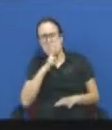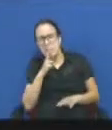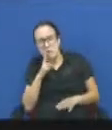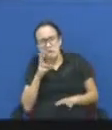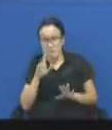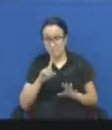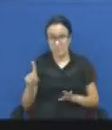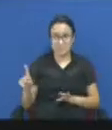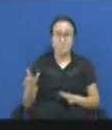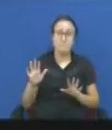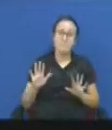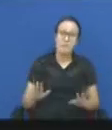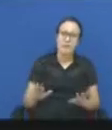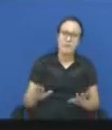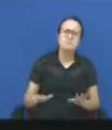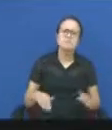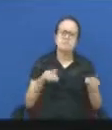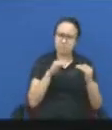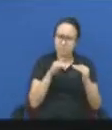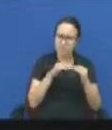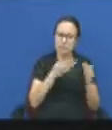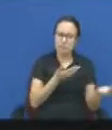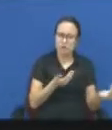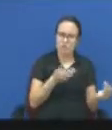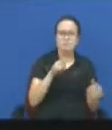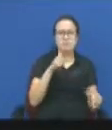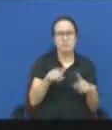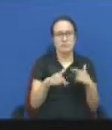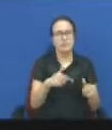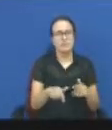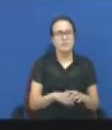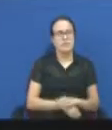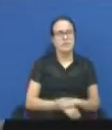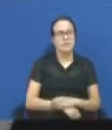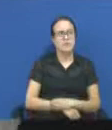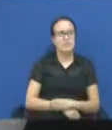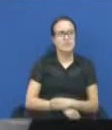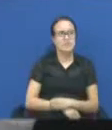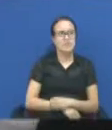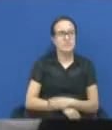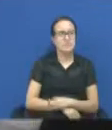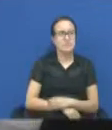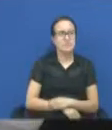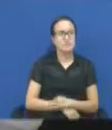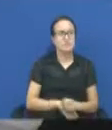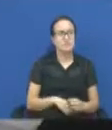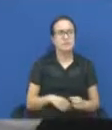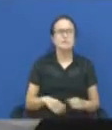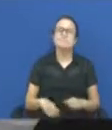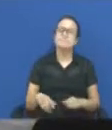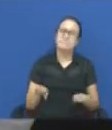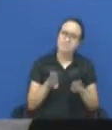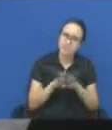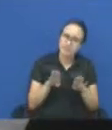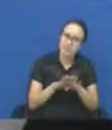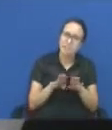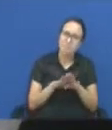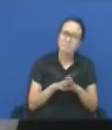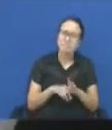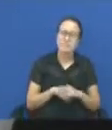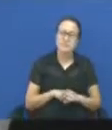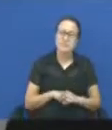eu sou a favor que o jovem trabalhe. Não é? Isso também vem de encontro a uma